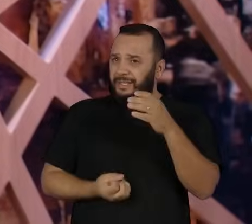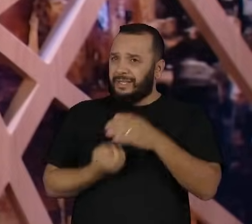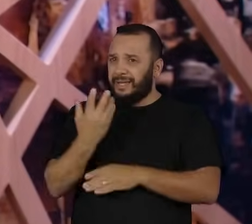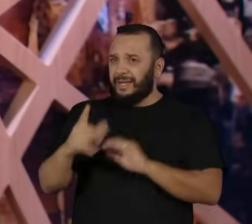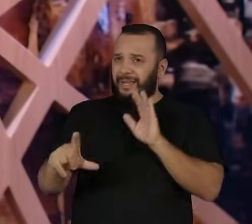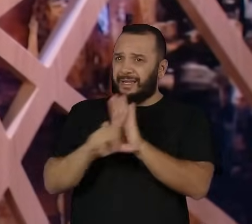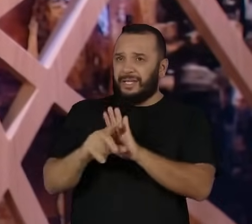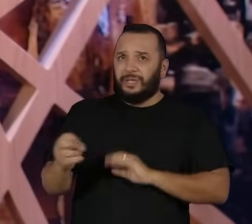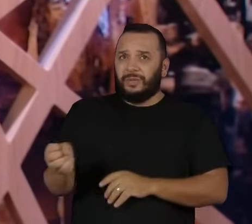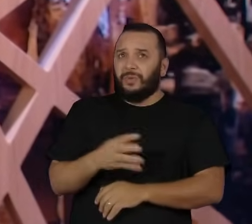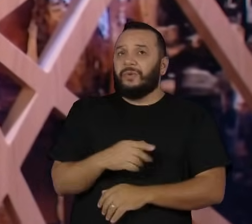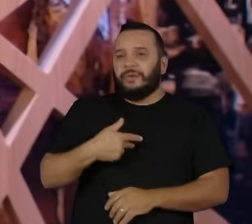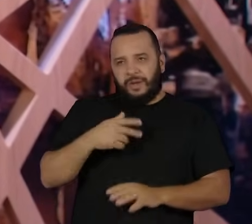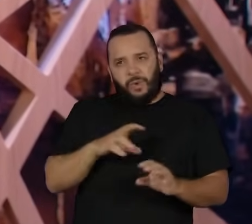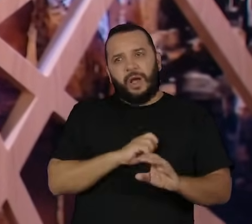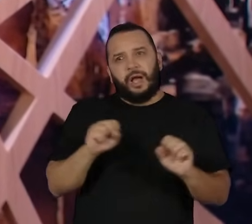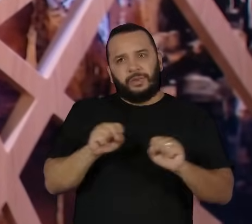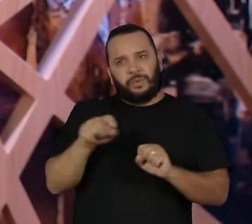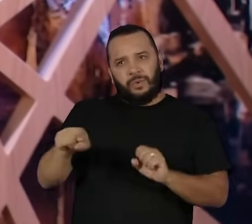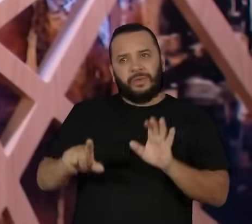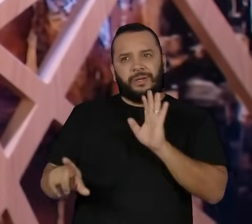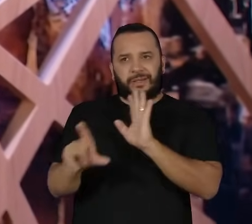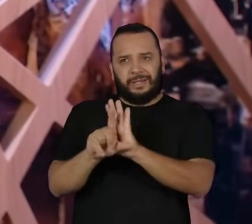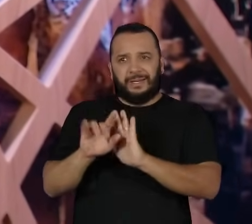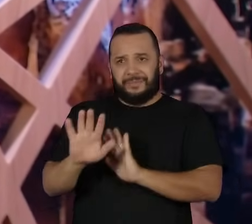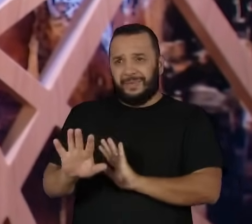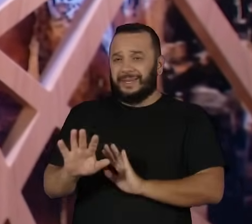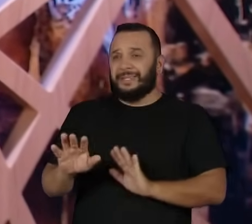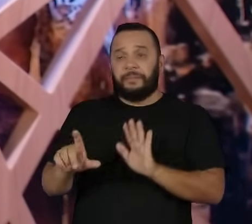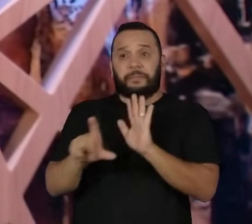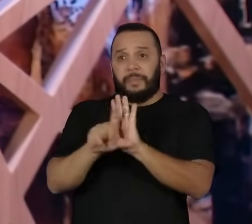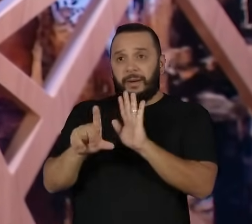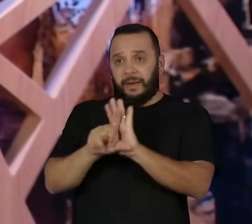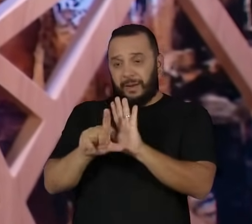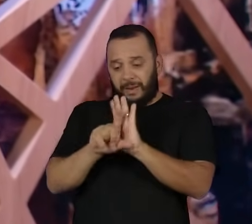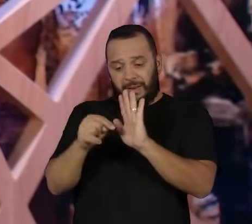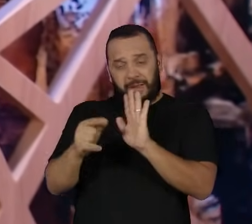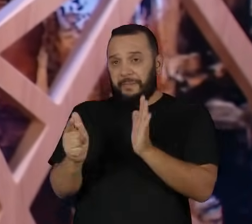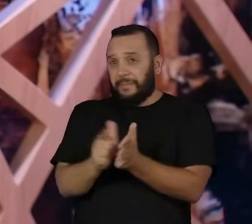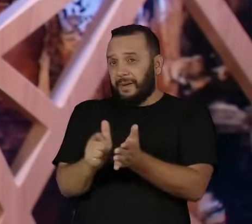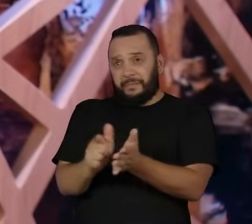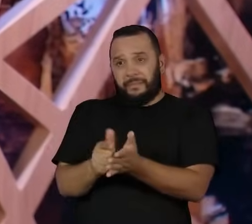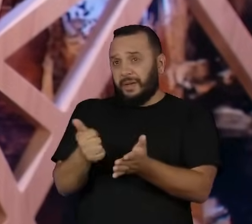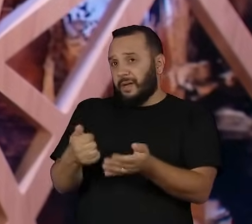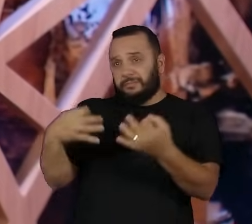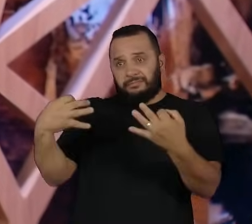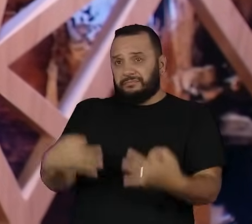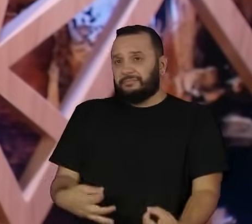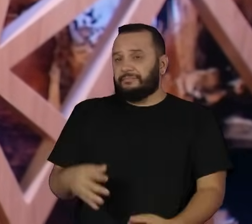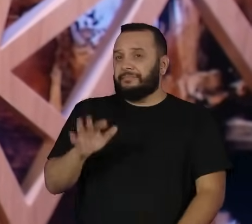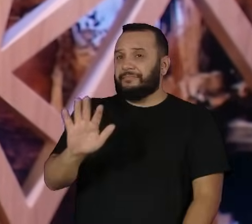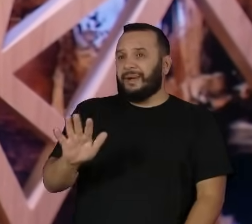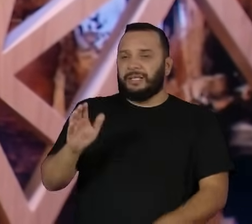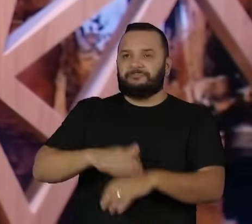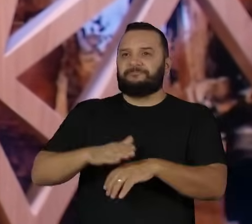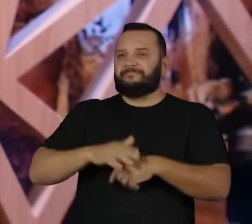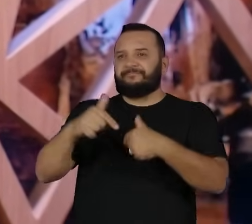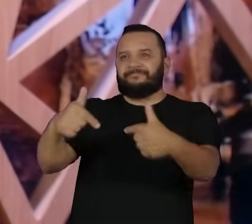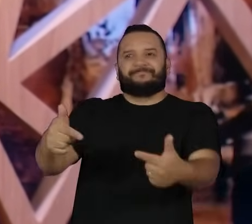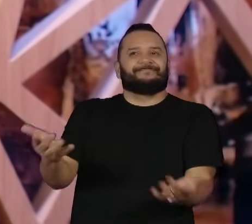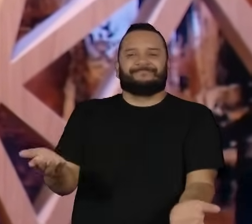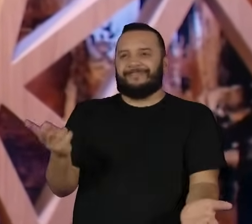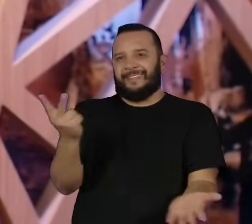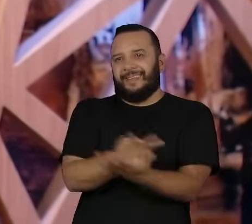inovadora. Eu sou super fã dessa política. O problema é que no papel ela dá super certo, mas na hora de implementar a gente